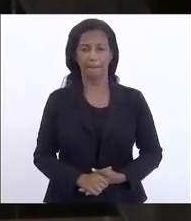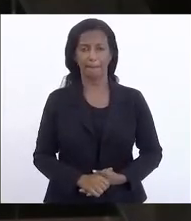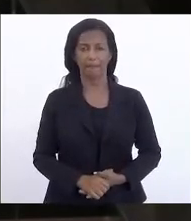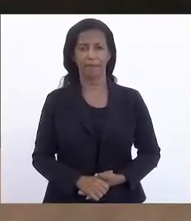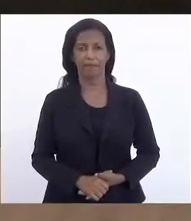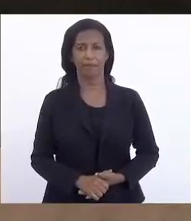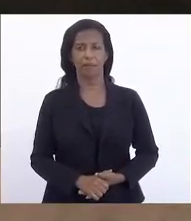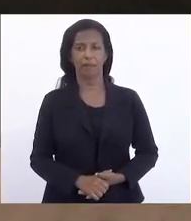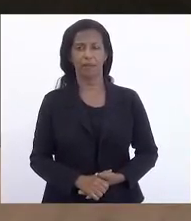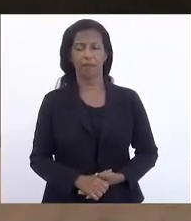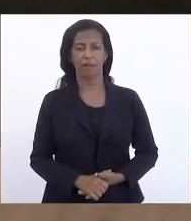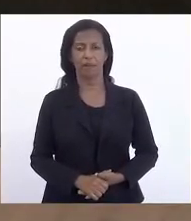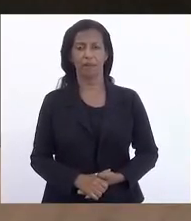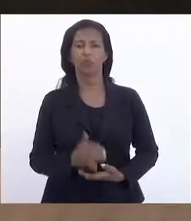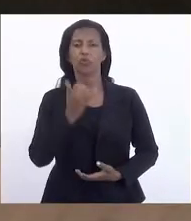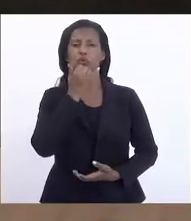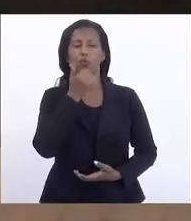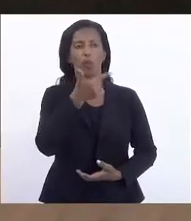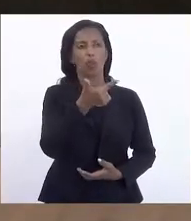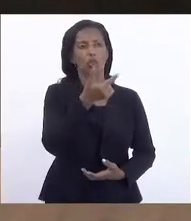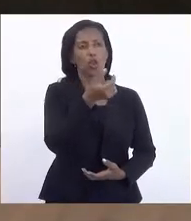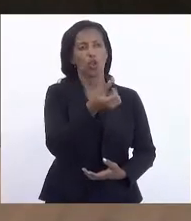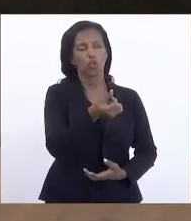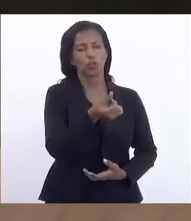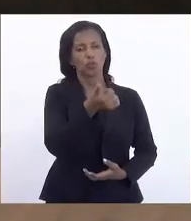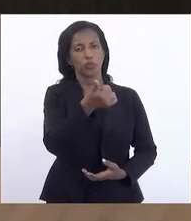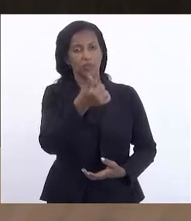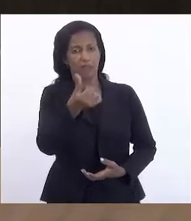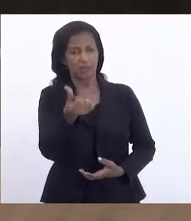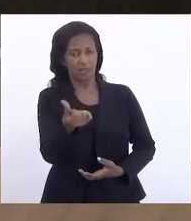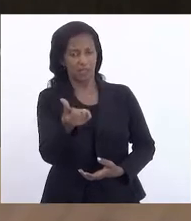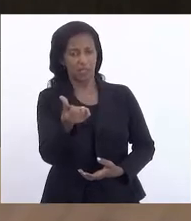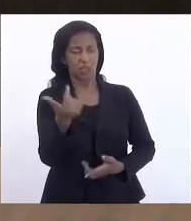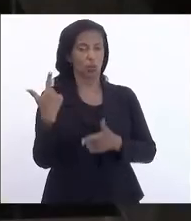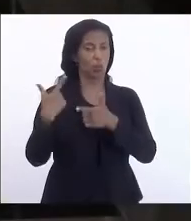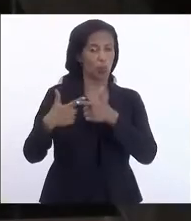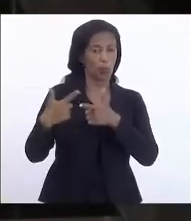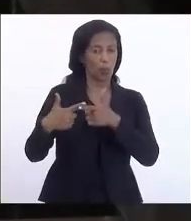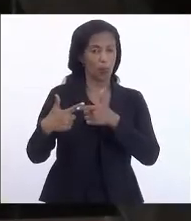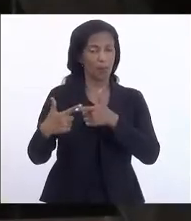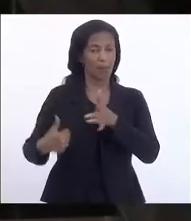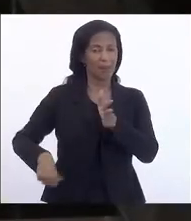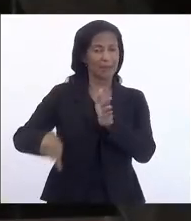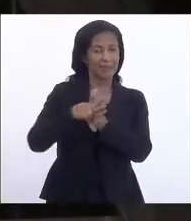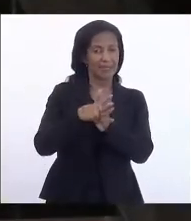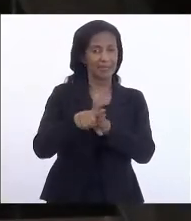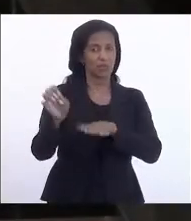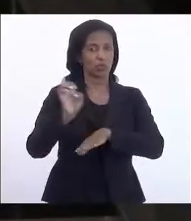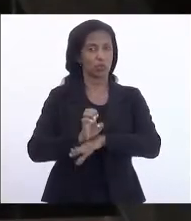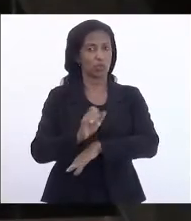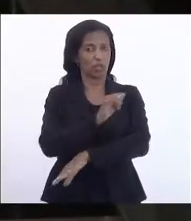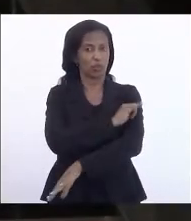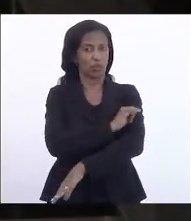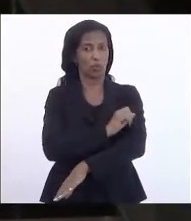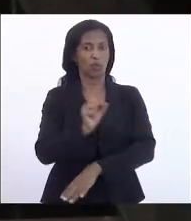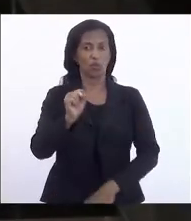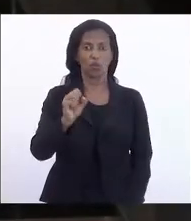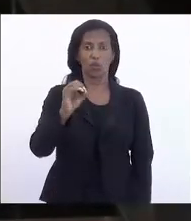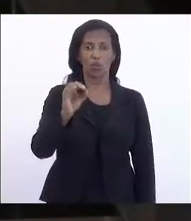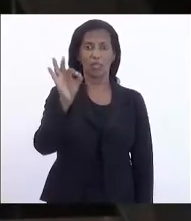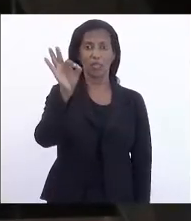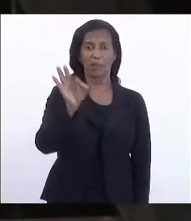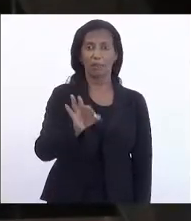de 2016, aliás, um ano crítico para Rio de Janeiro, o percentual de desconto foi de quase 80%,